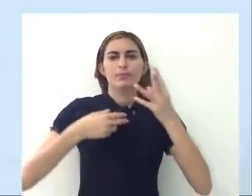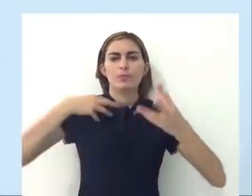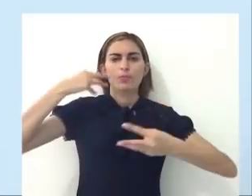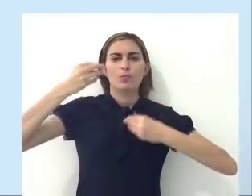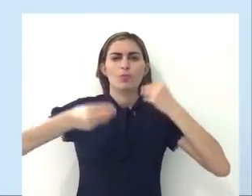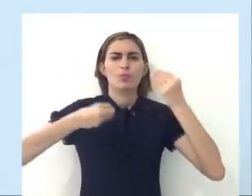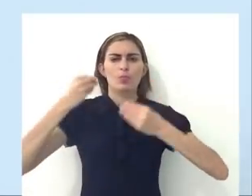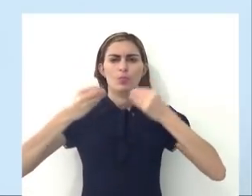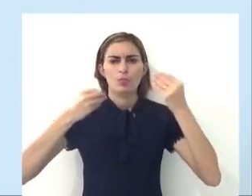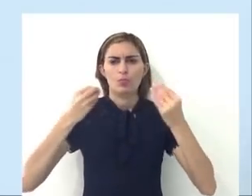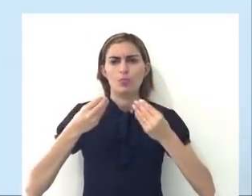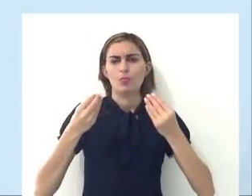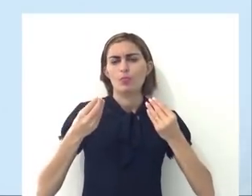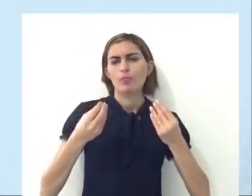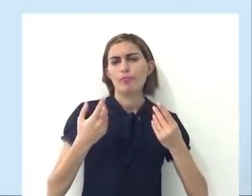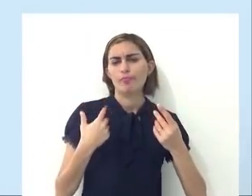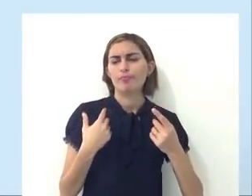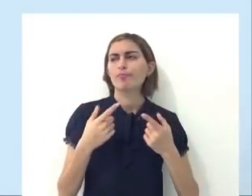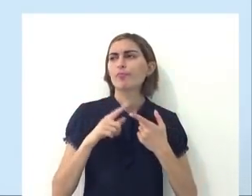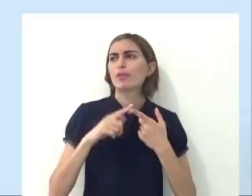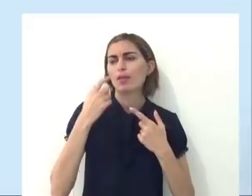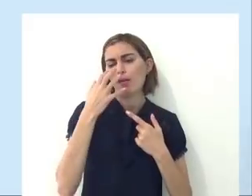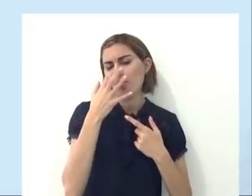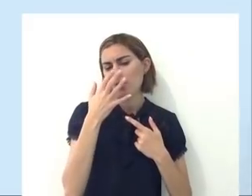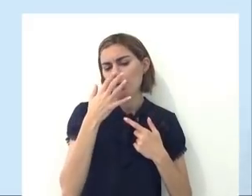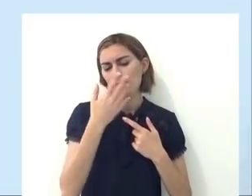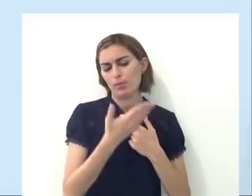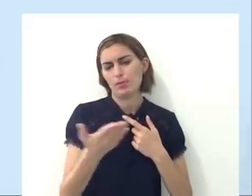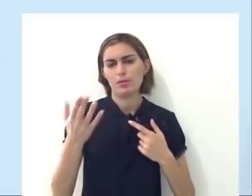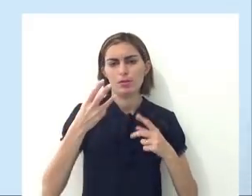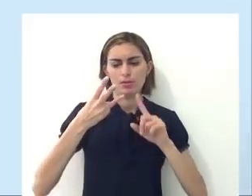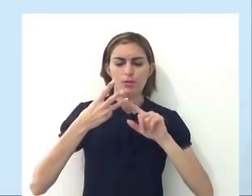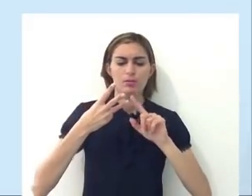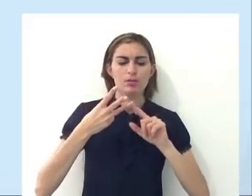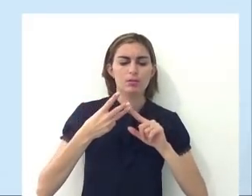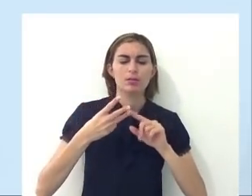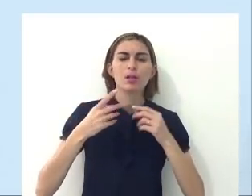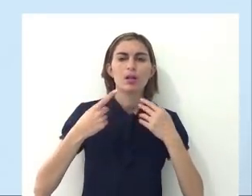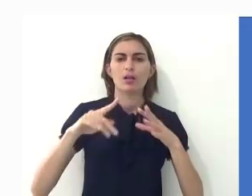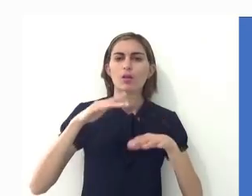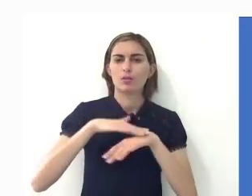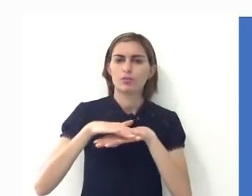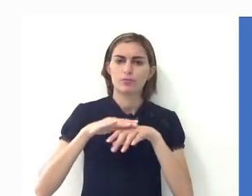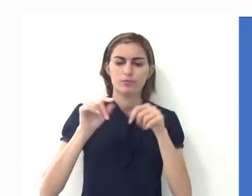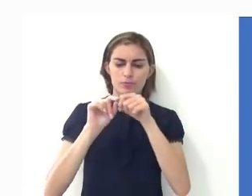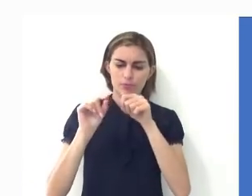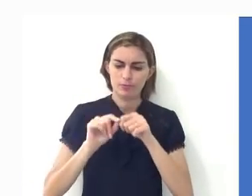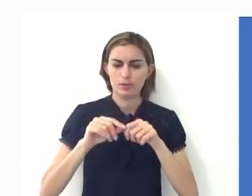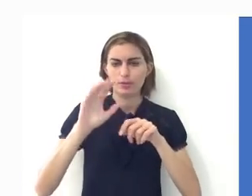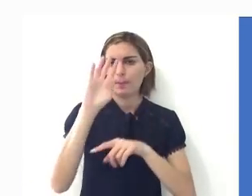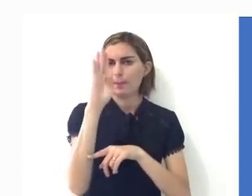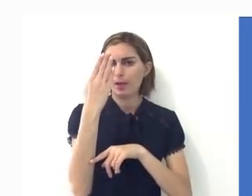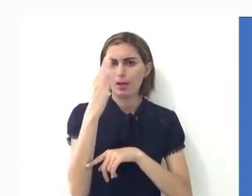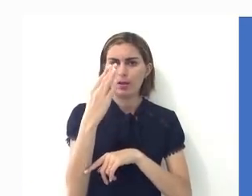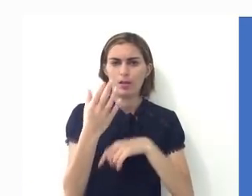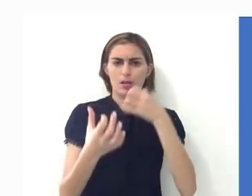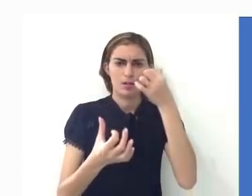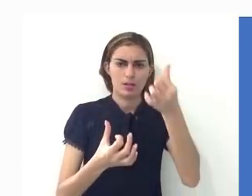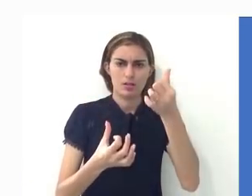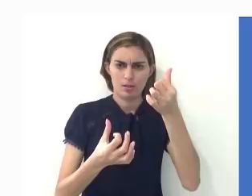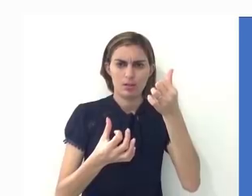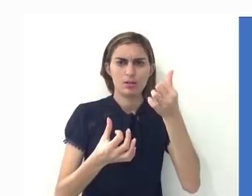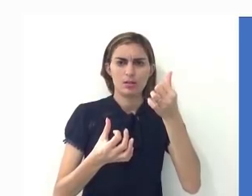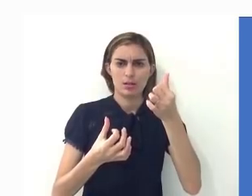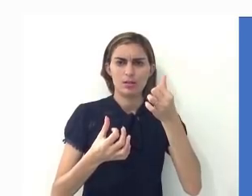as figuras com objetos tridimensionais. Observe aí essa terceira questão. Para confeccionar em madeira